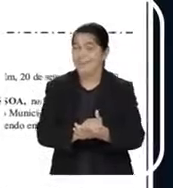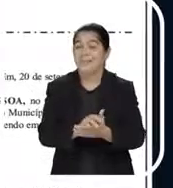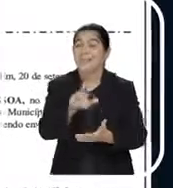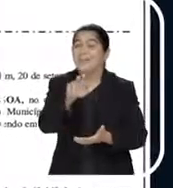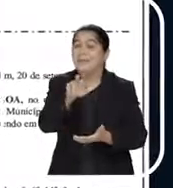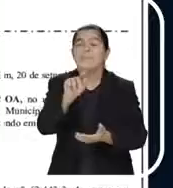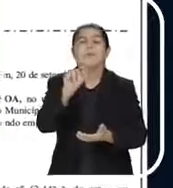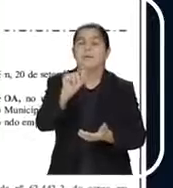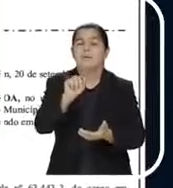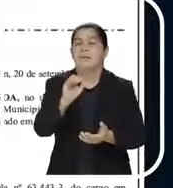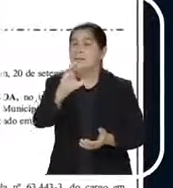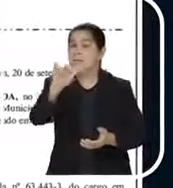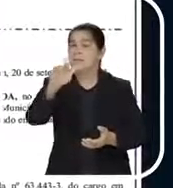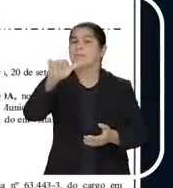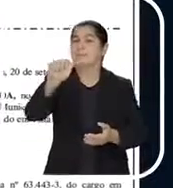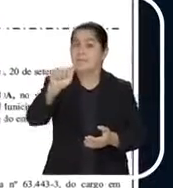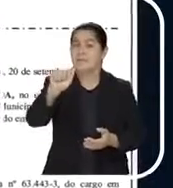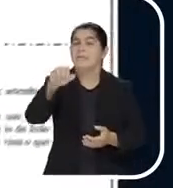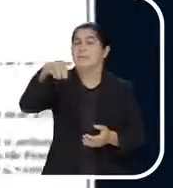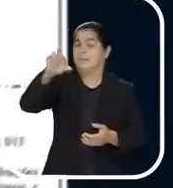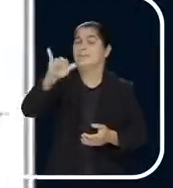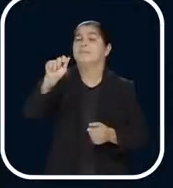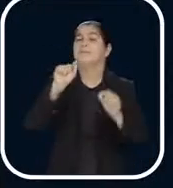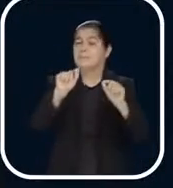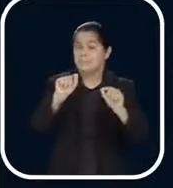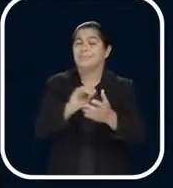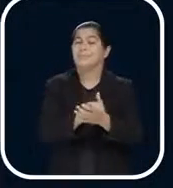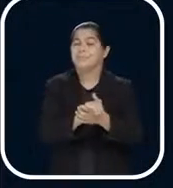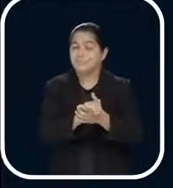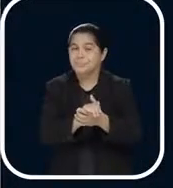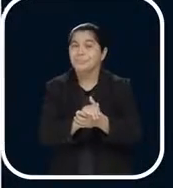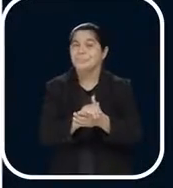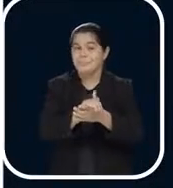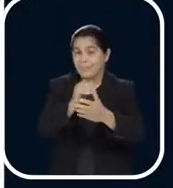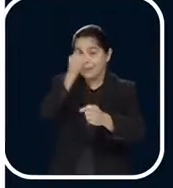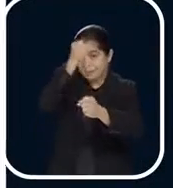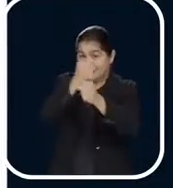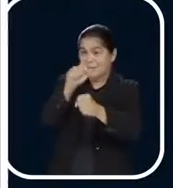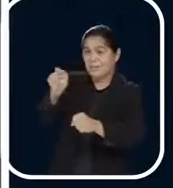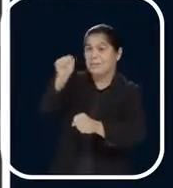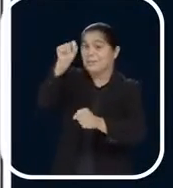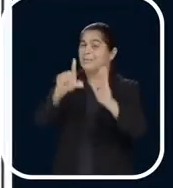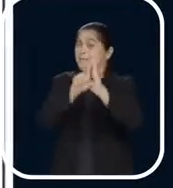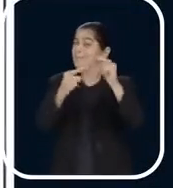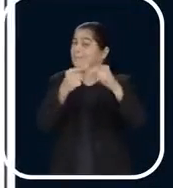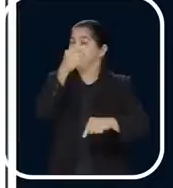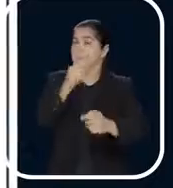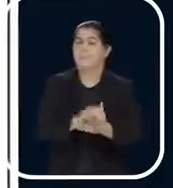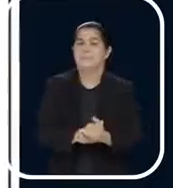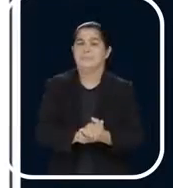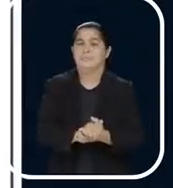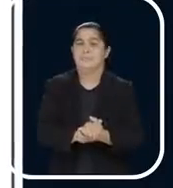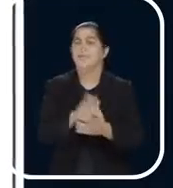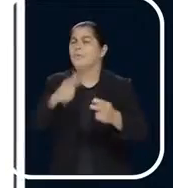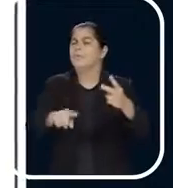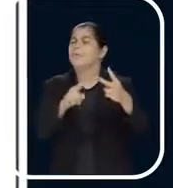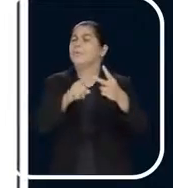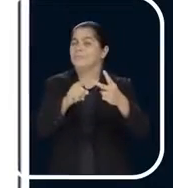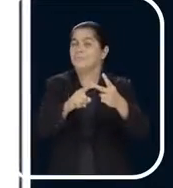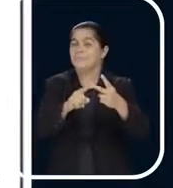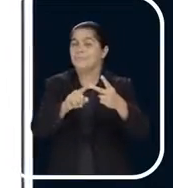Mas a verdade é que ele nomeou a irmã Célia Maria Pires de Sá para um cargo comissionado, o que é